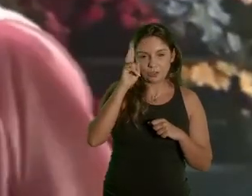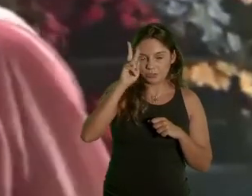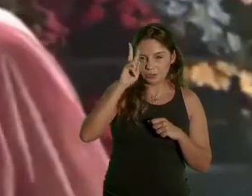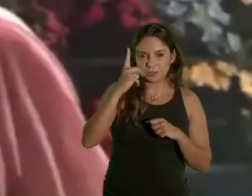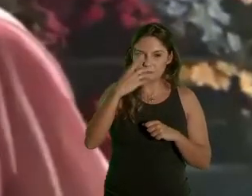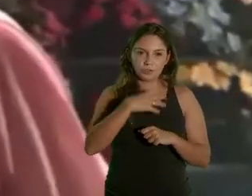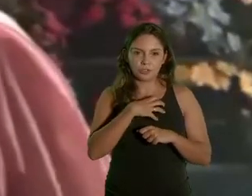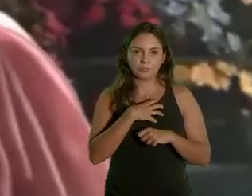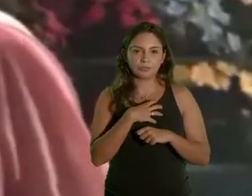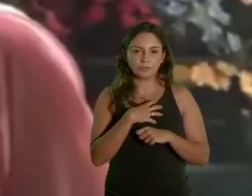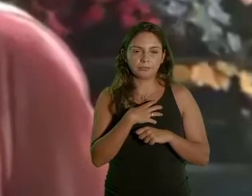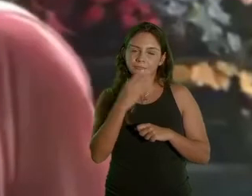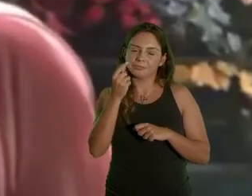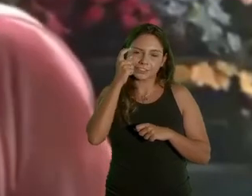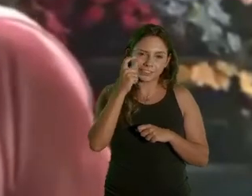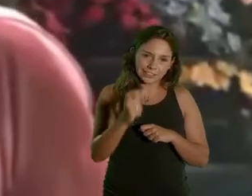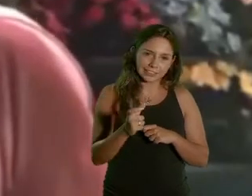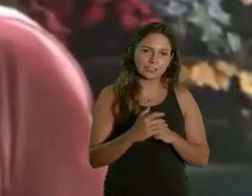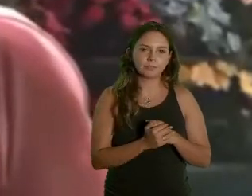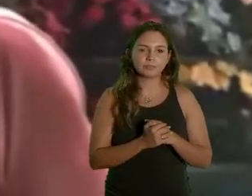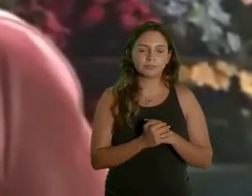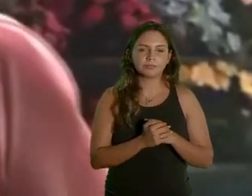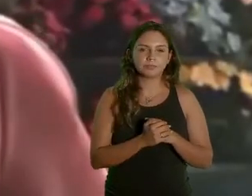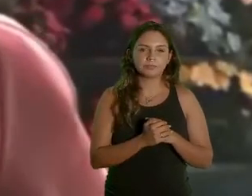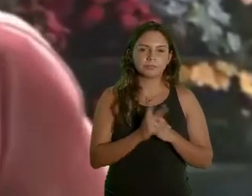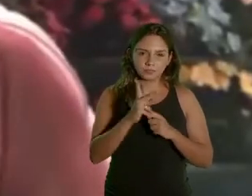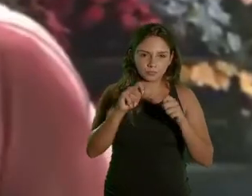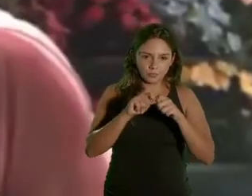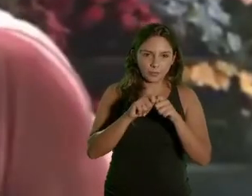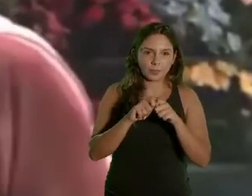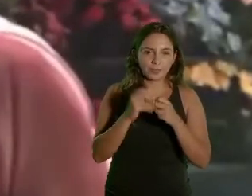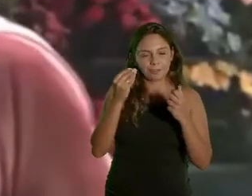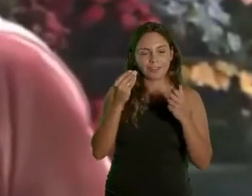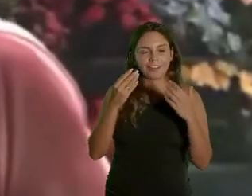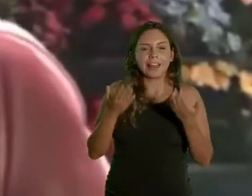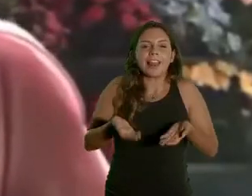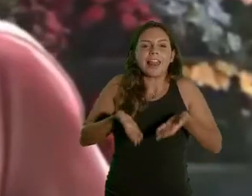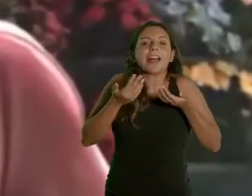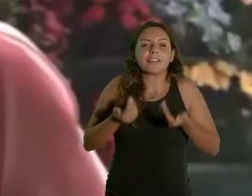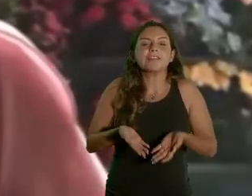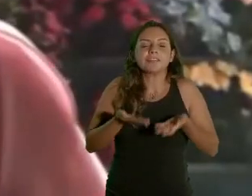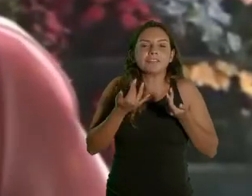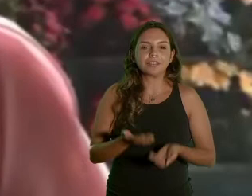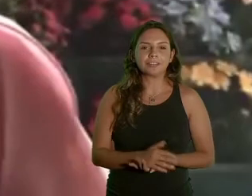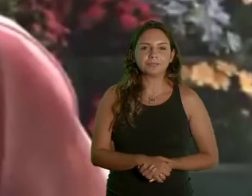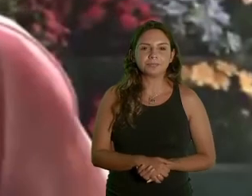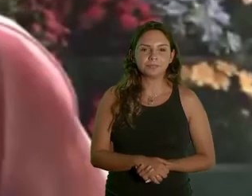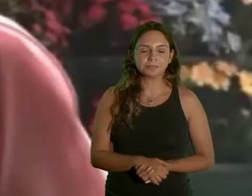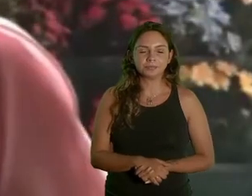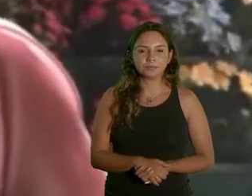uma maneira muito interessante. Eu sempre fiz isso com muita leveza, sabe?